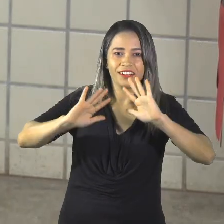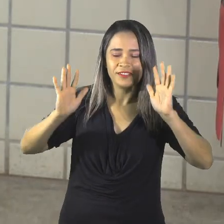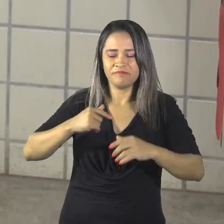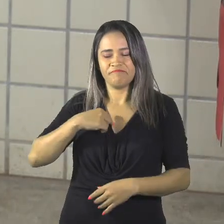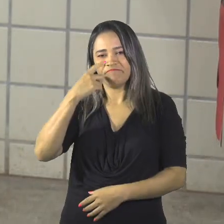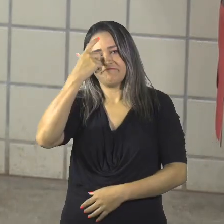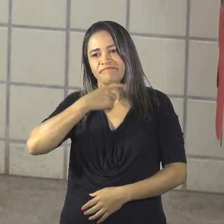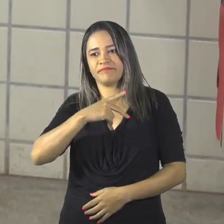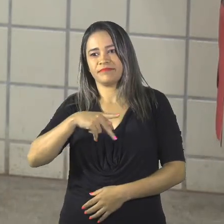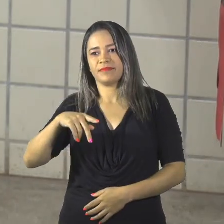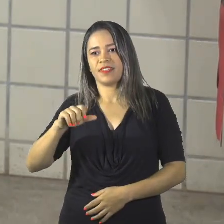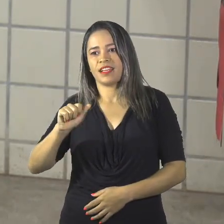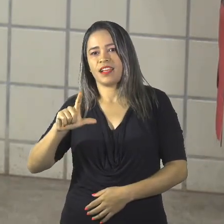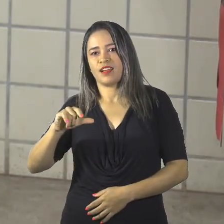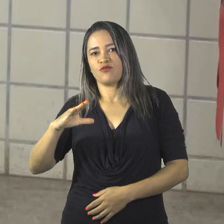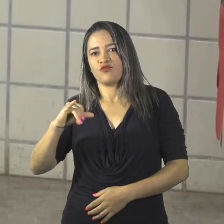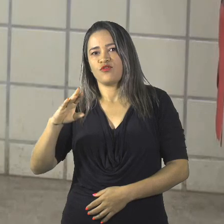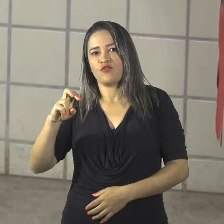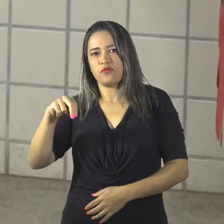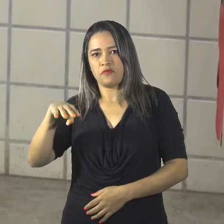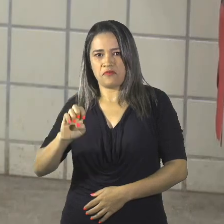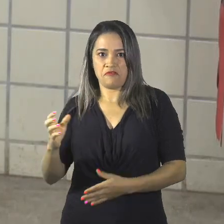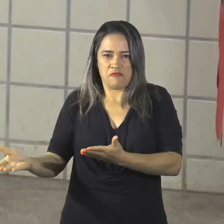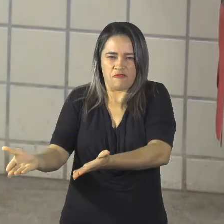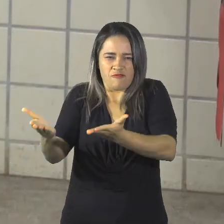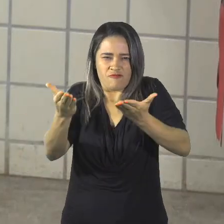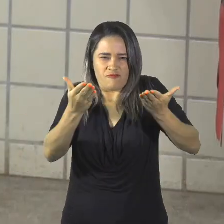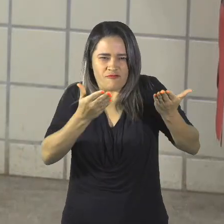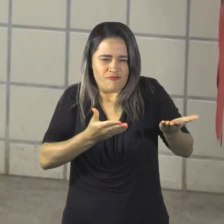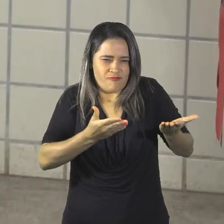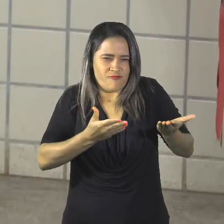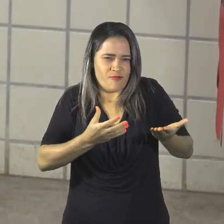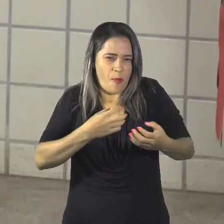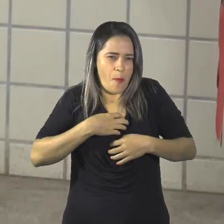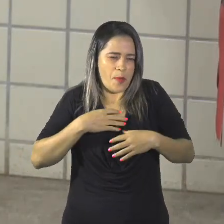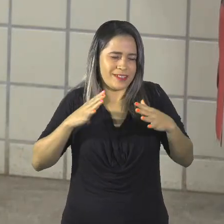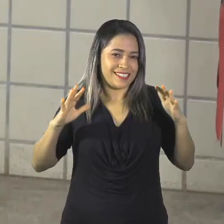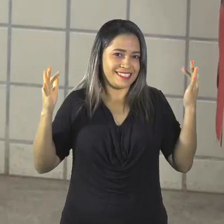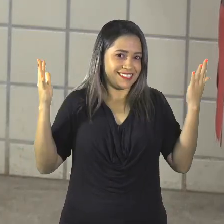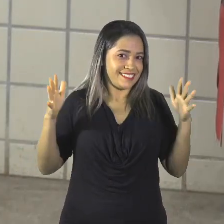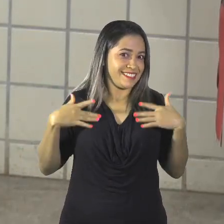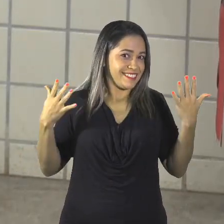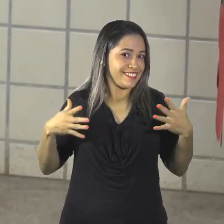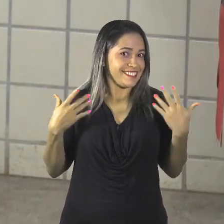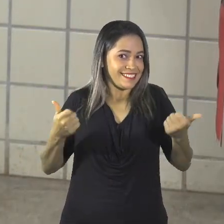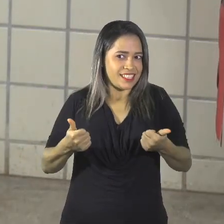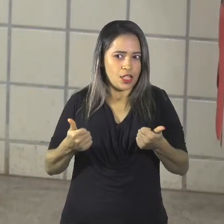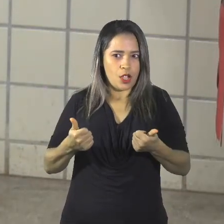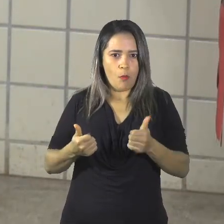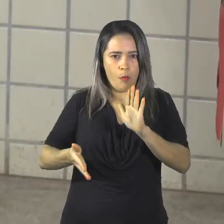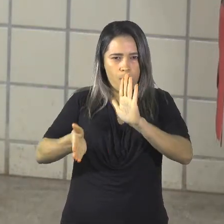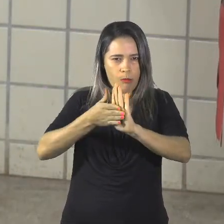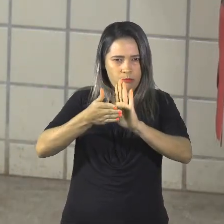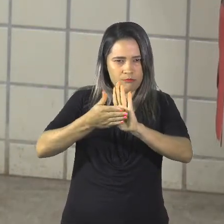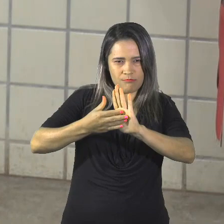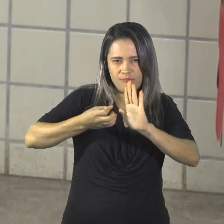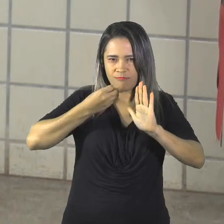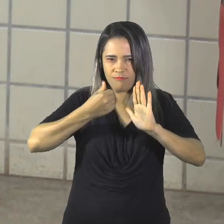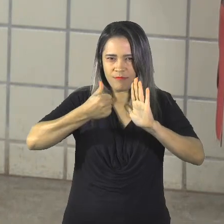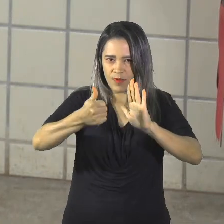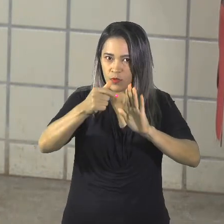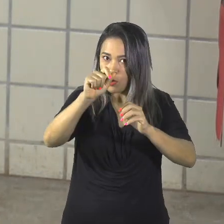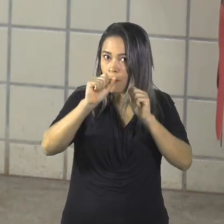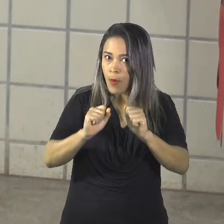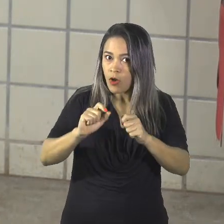sou a professora Alcione e hoje eu quero te convidar para um momento bem divertido com propostas riquíssimas que você pode estar fazendo aí com sua